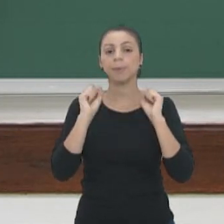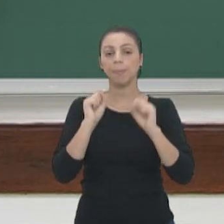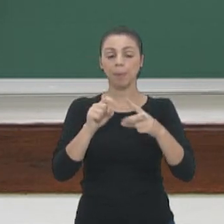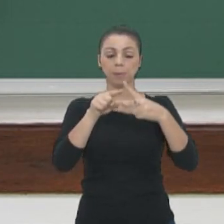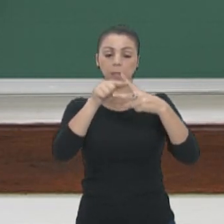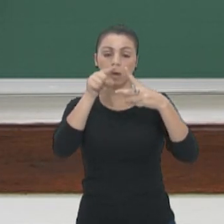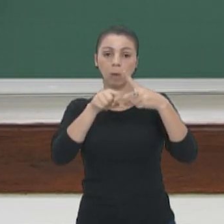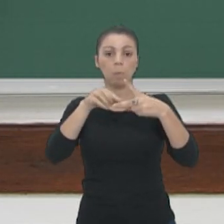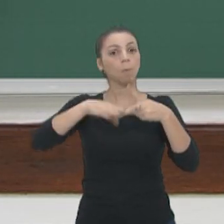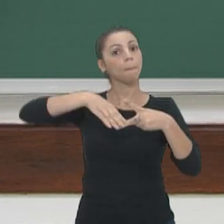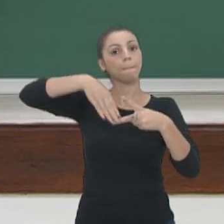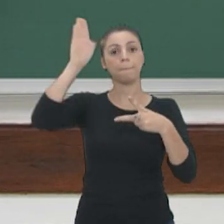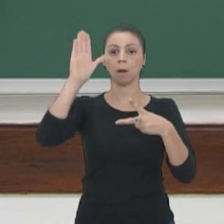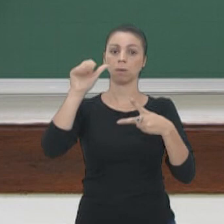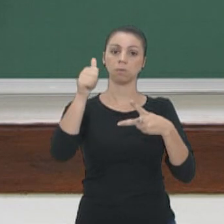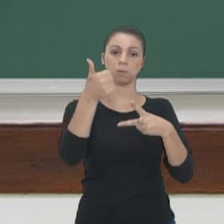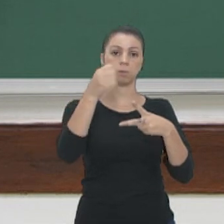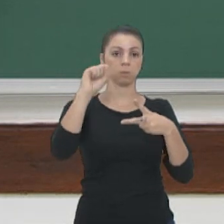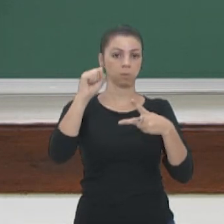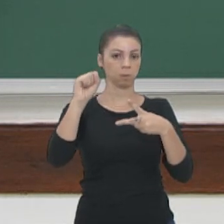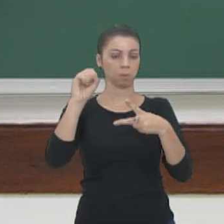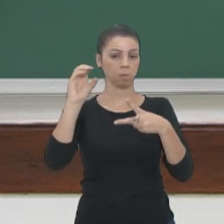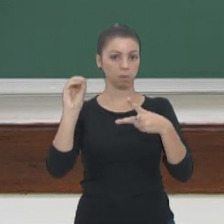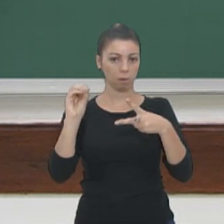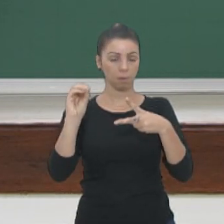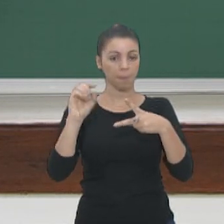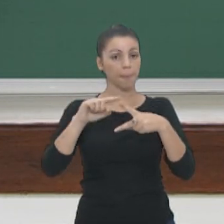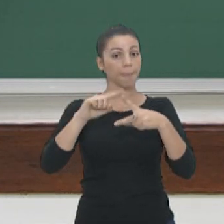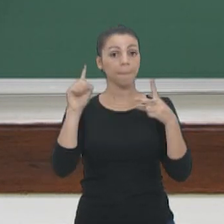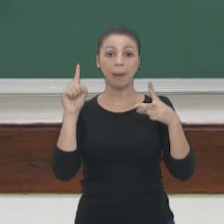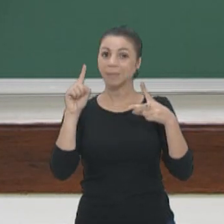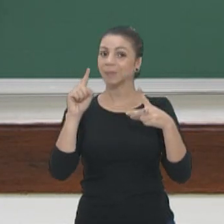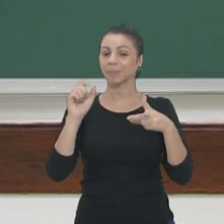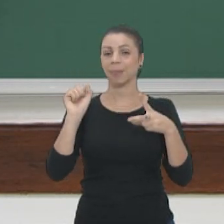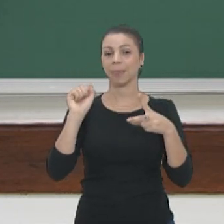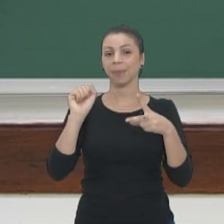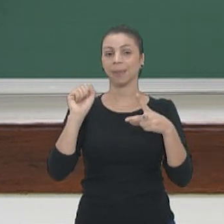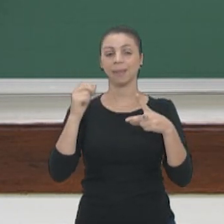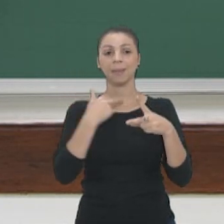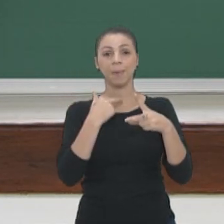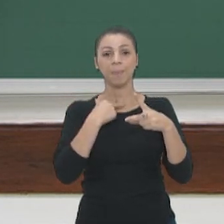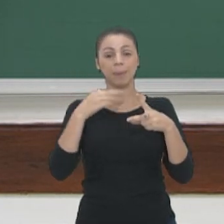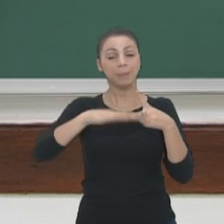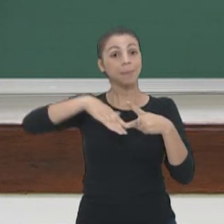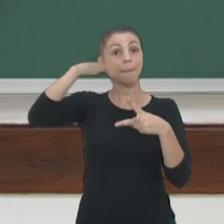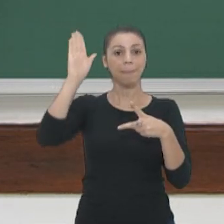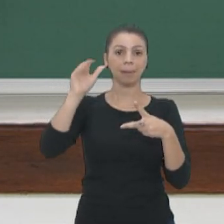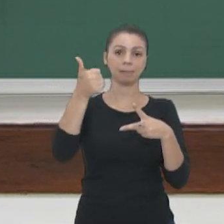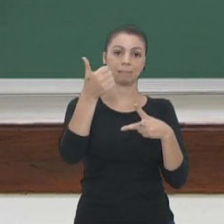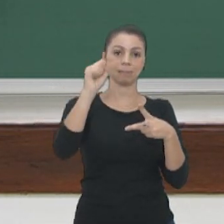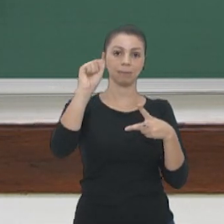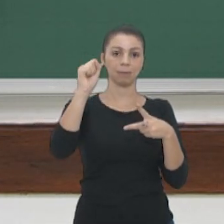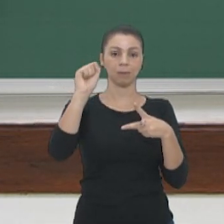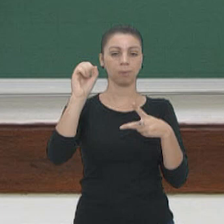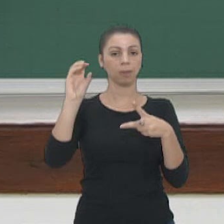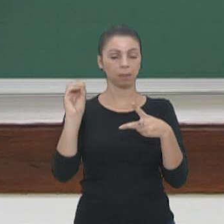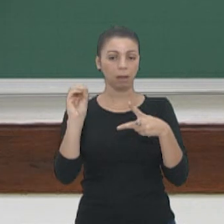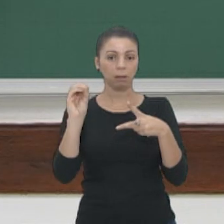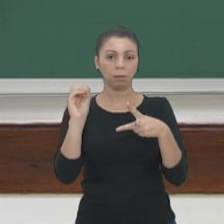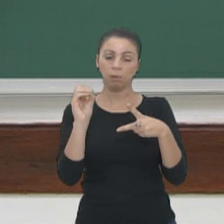90, porém, ele não pode ser maior que 180, tá? Então, o